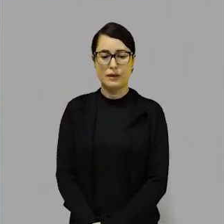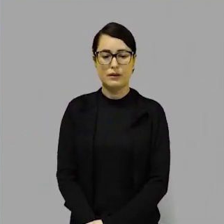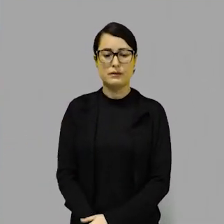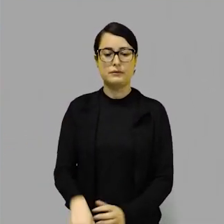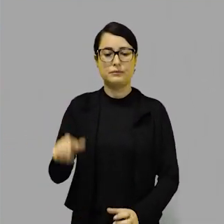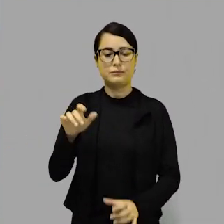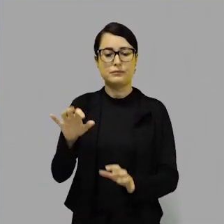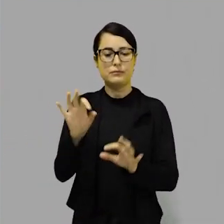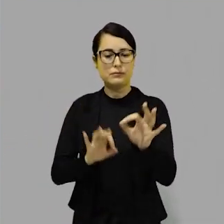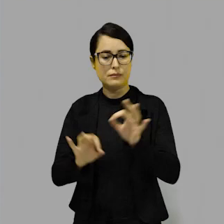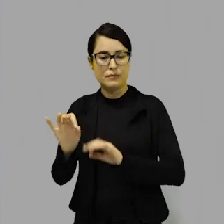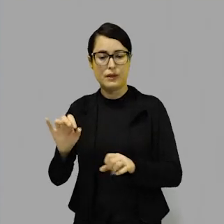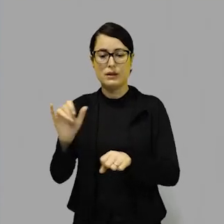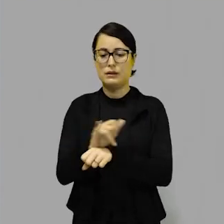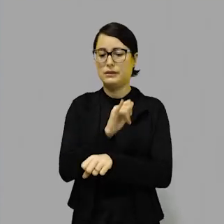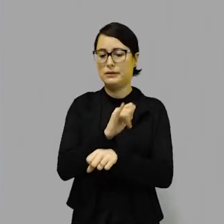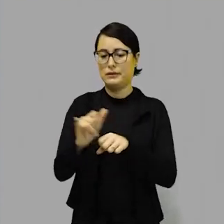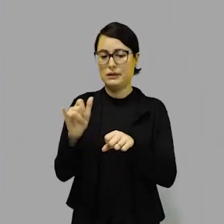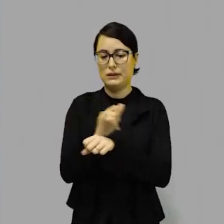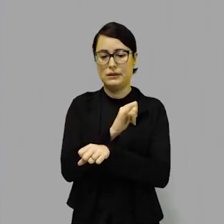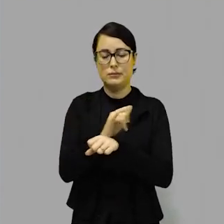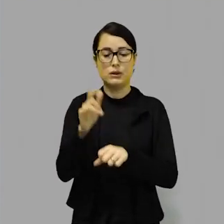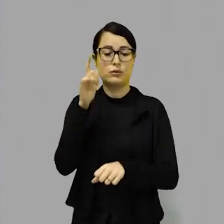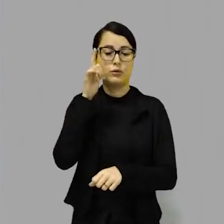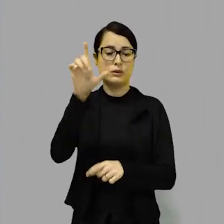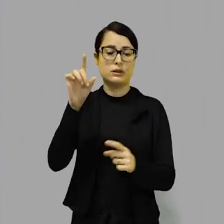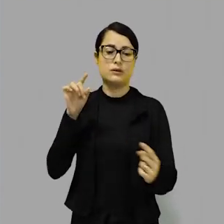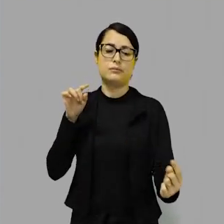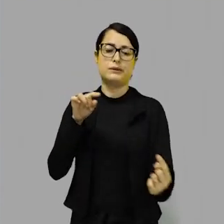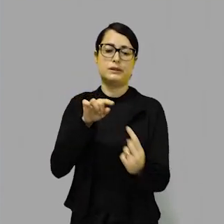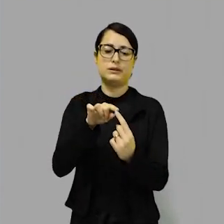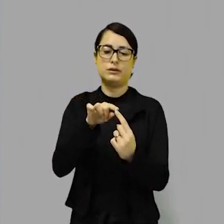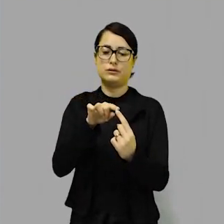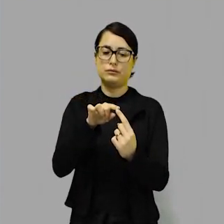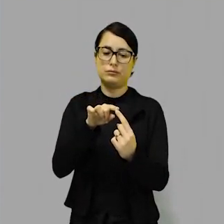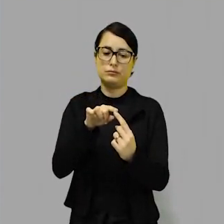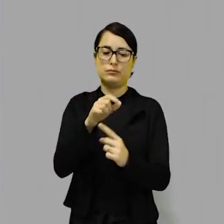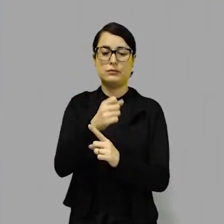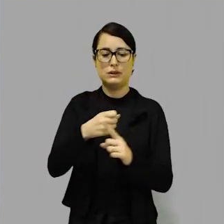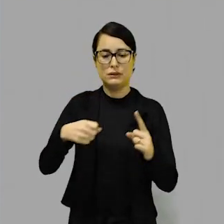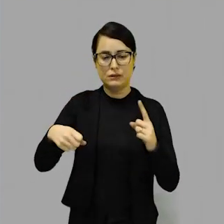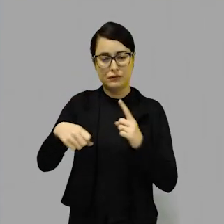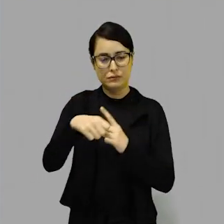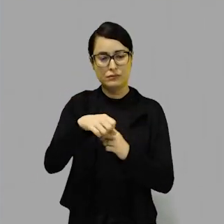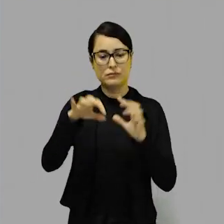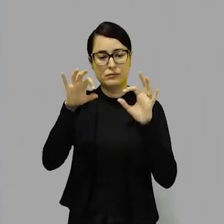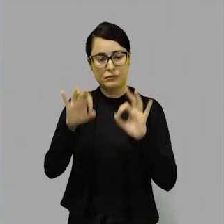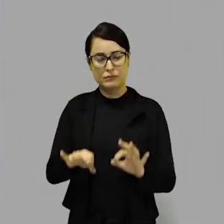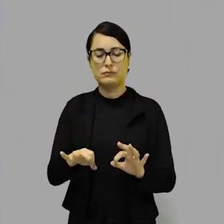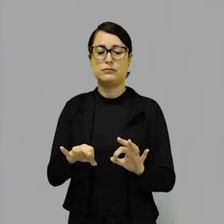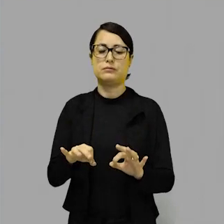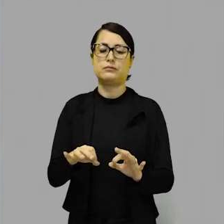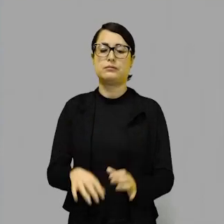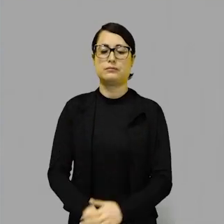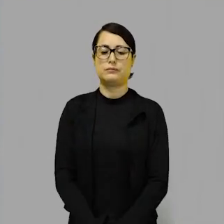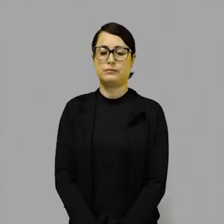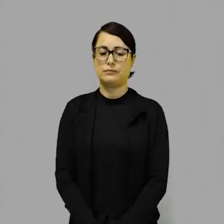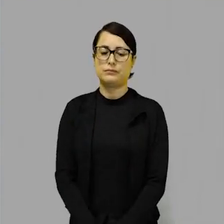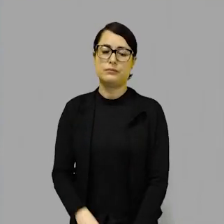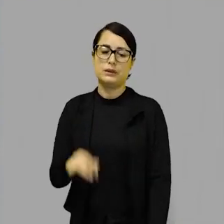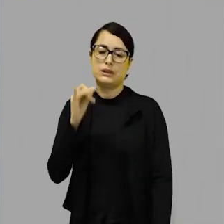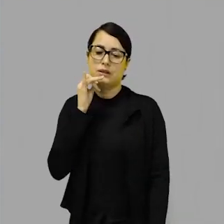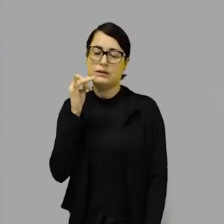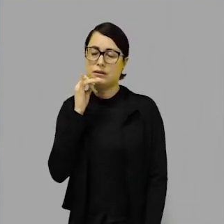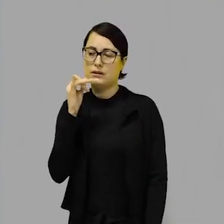alcançar objetivos, só que esses objetivos, eles são socialmente validados. Então, por exemplo,